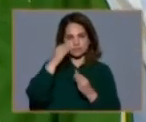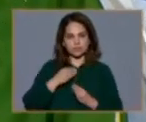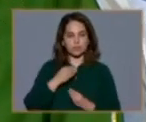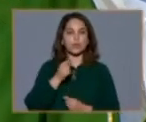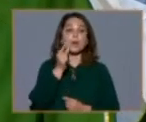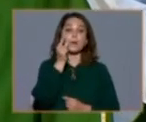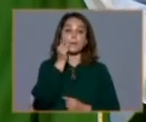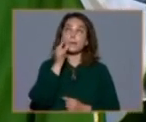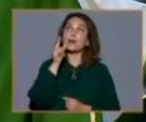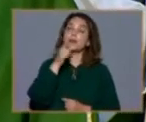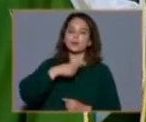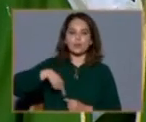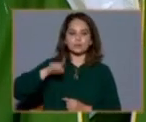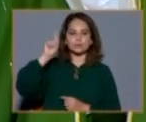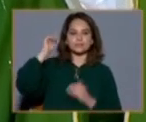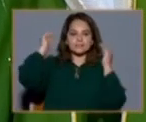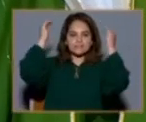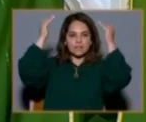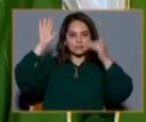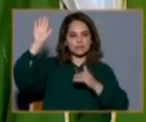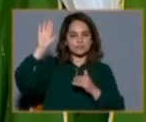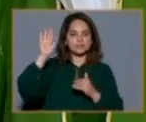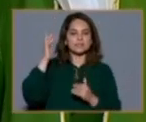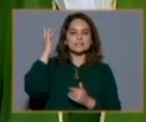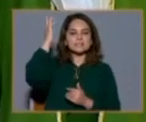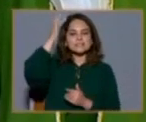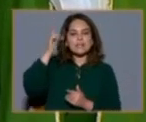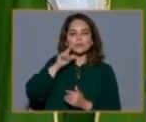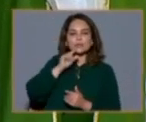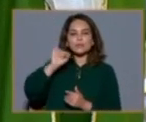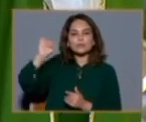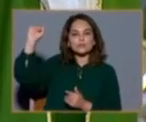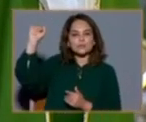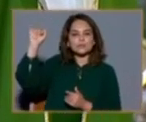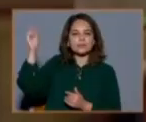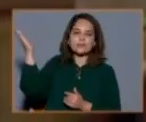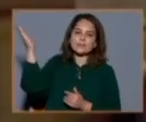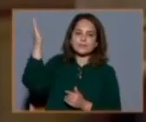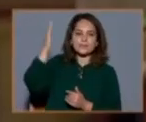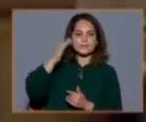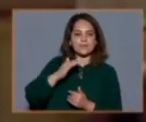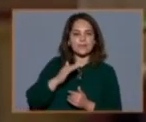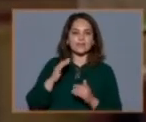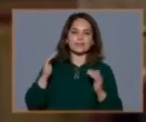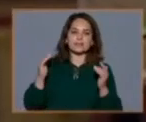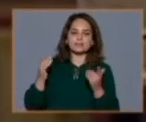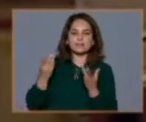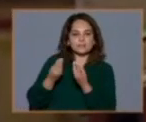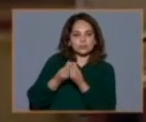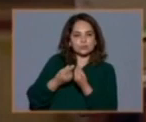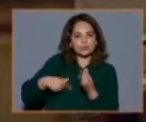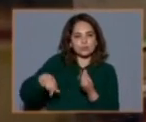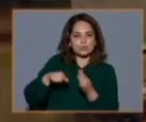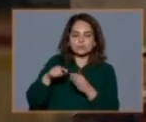que estais nos céus, santificado seja o vosso nome. Venha a nós o vosso reino.